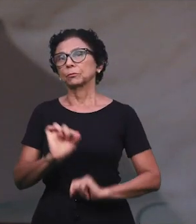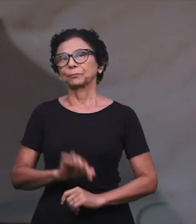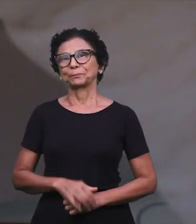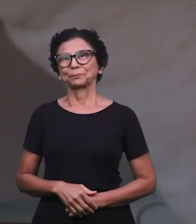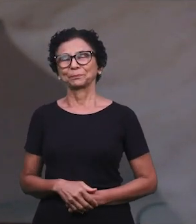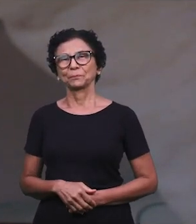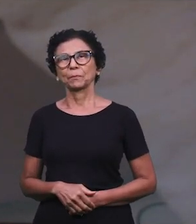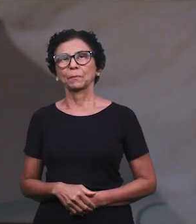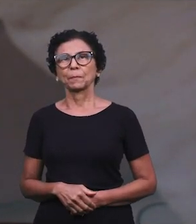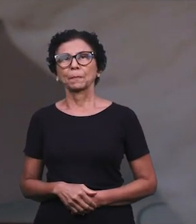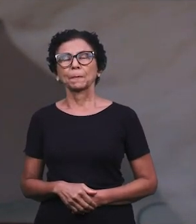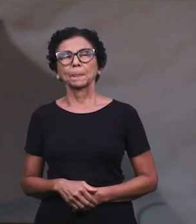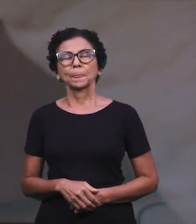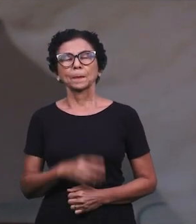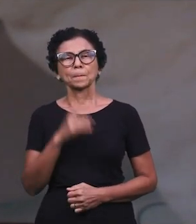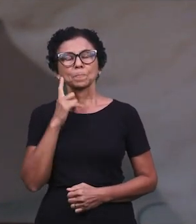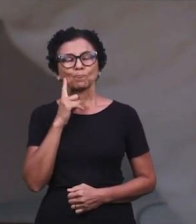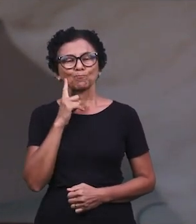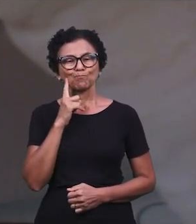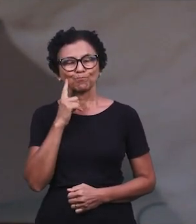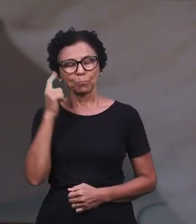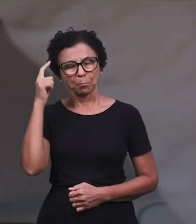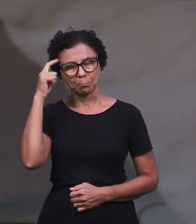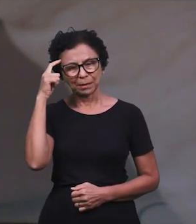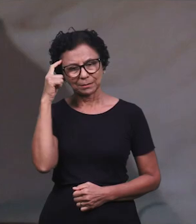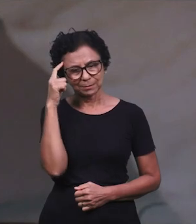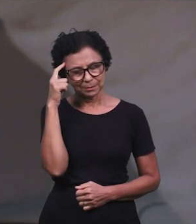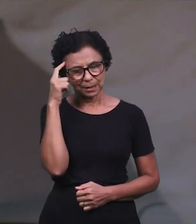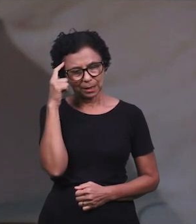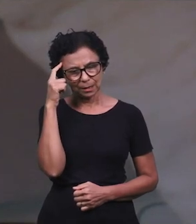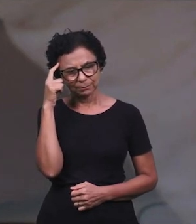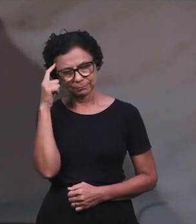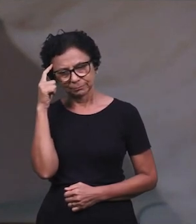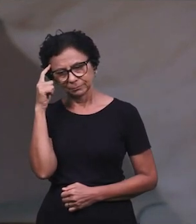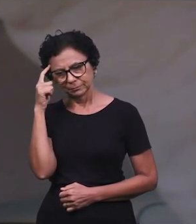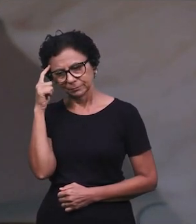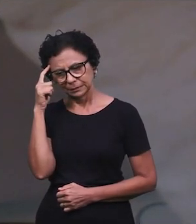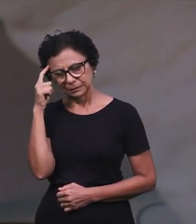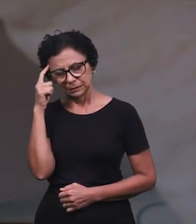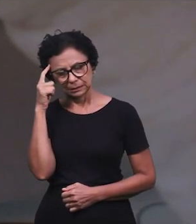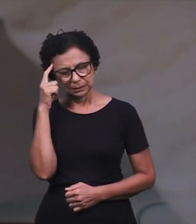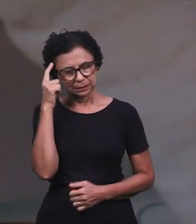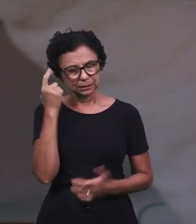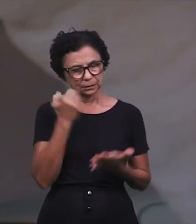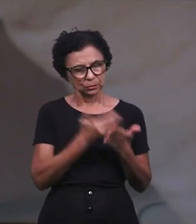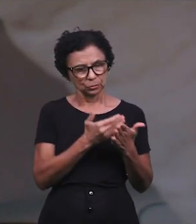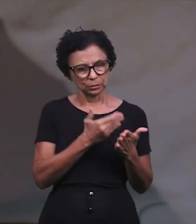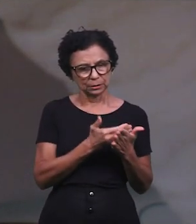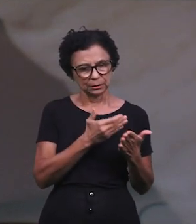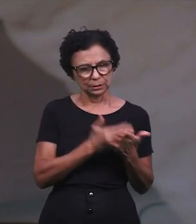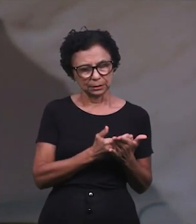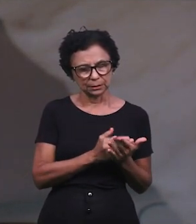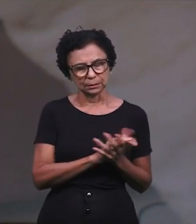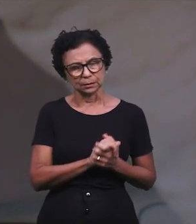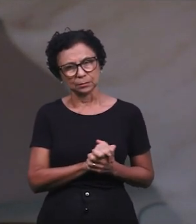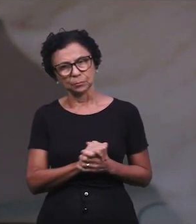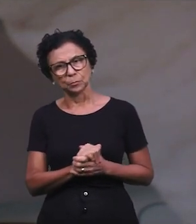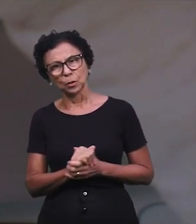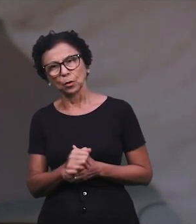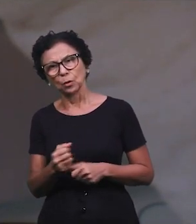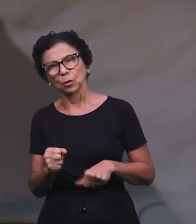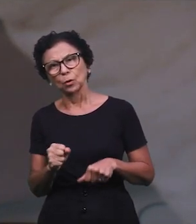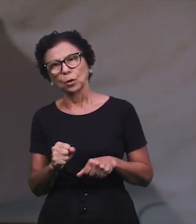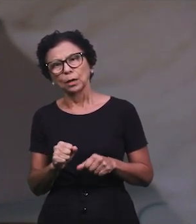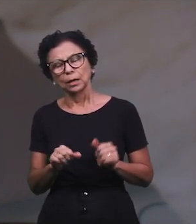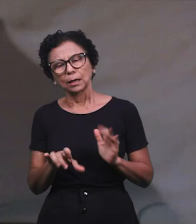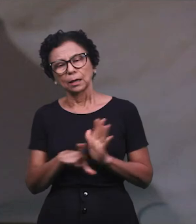preciso separar um tempo para discutir aquilo que eu estou estudando. Olha, lá dentro do direito constitucional